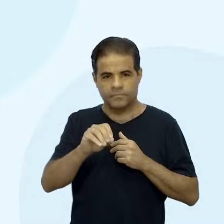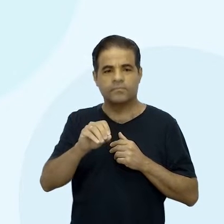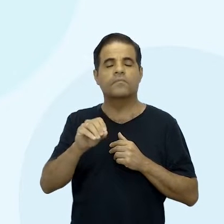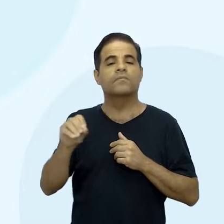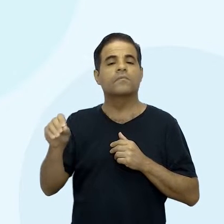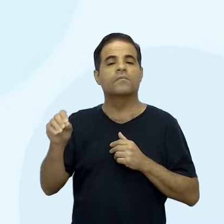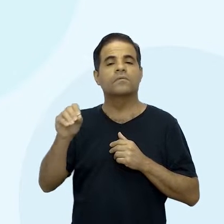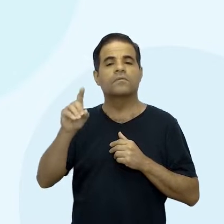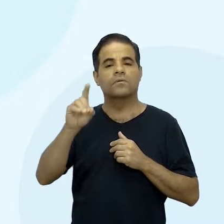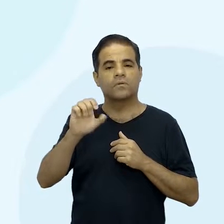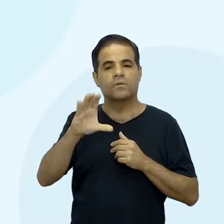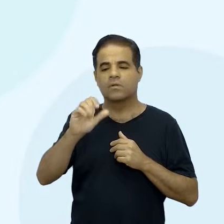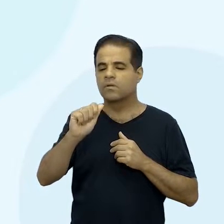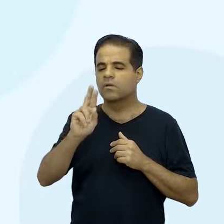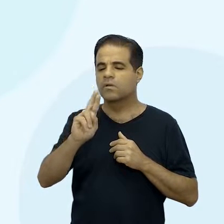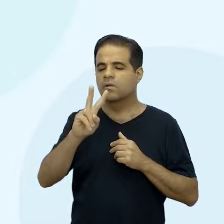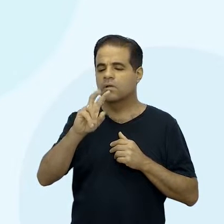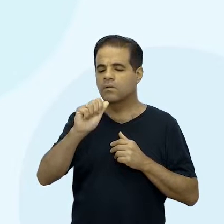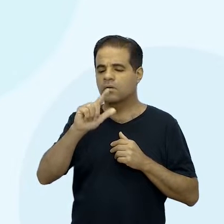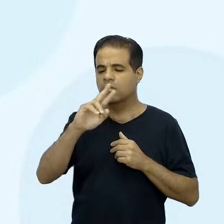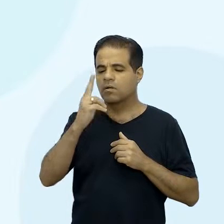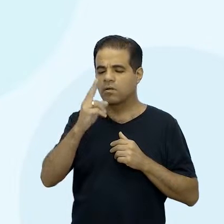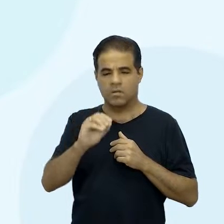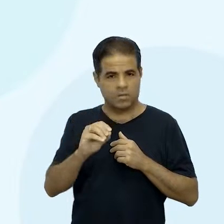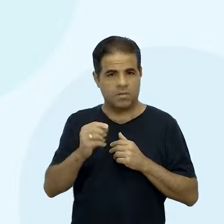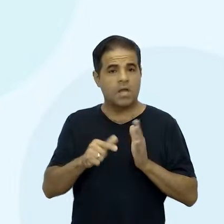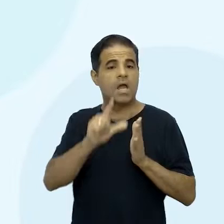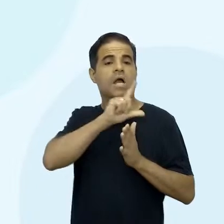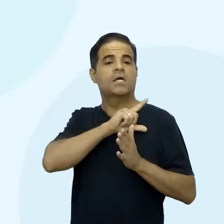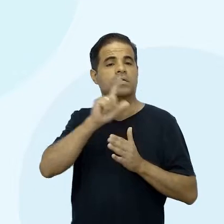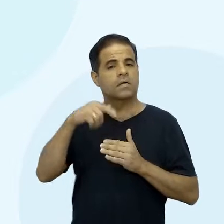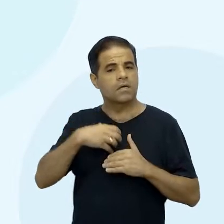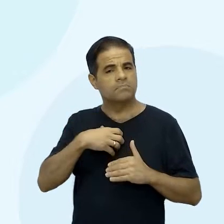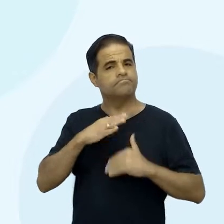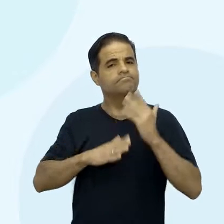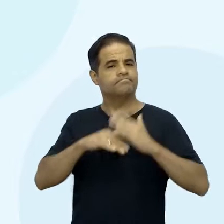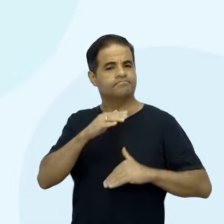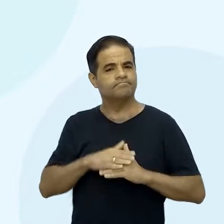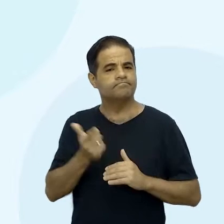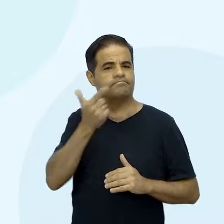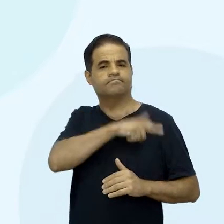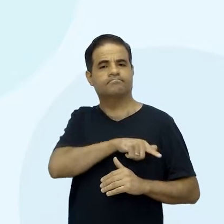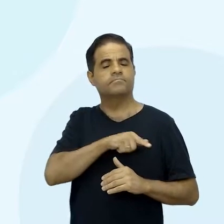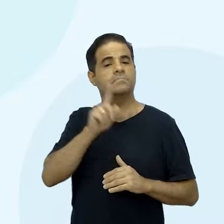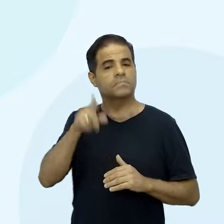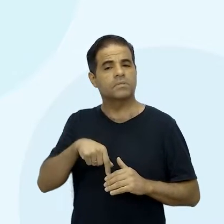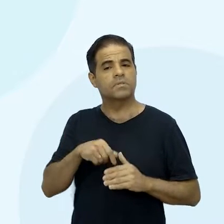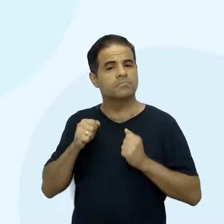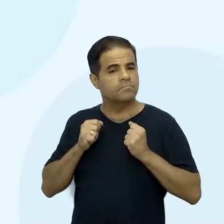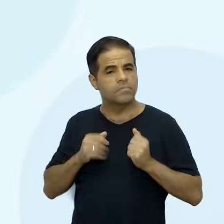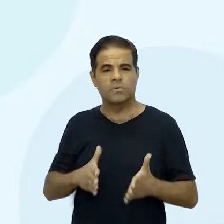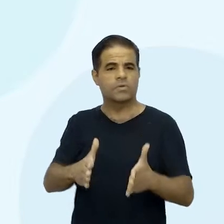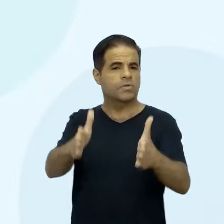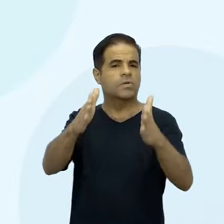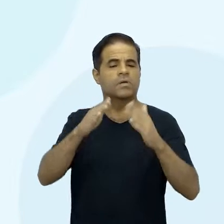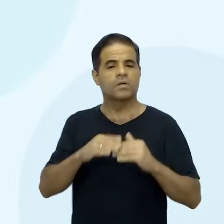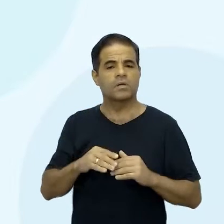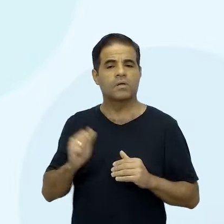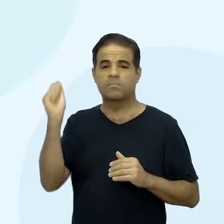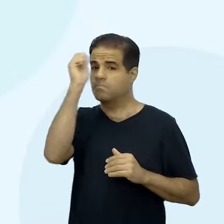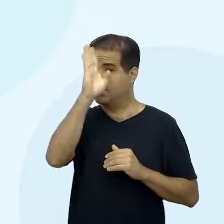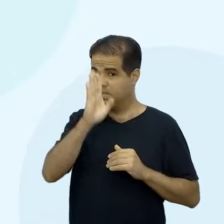Carvalho já tinha feito muitas performances antes desse tipo da arte ganhar fama. Ele é considerado precursor da performance no